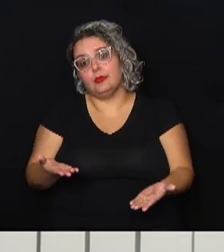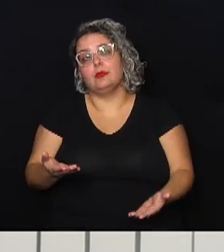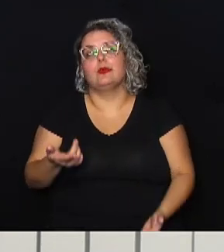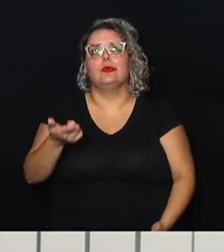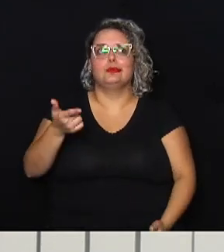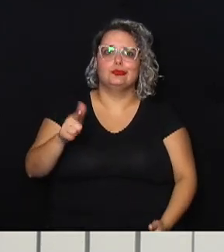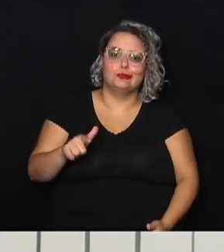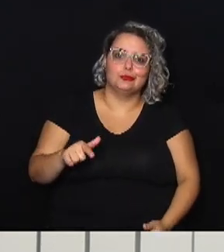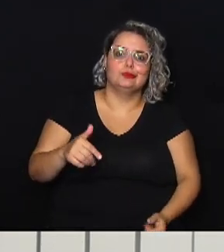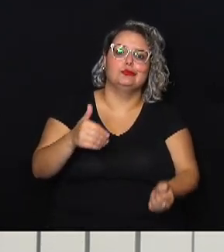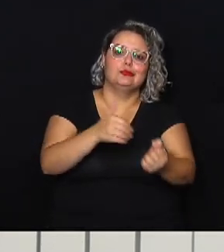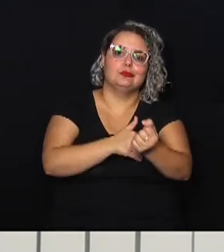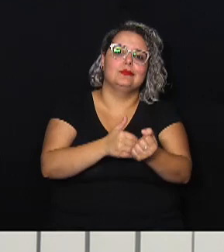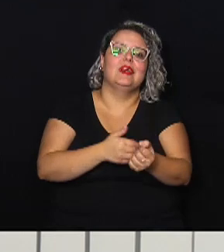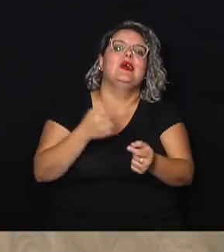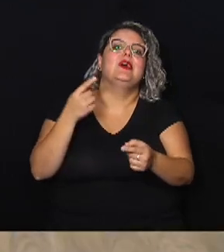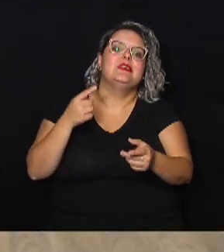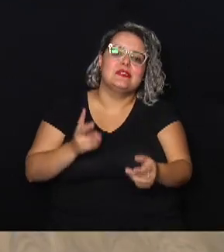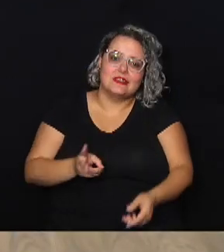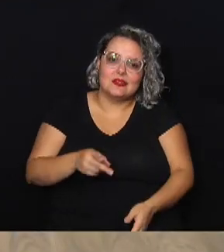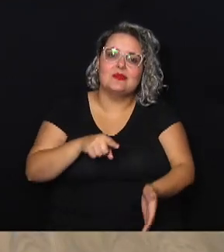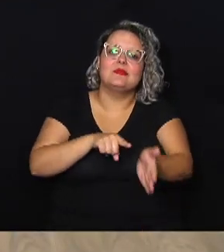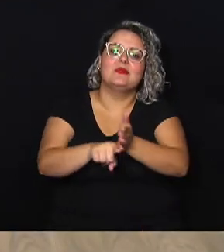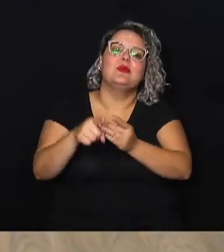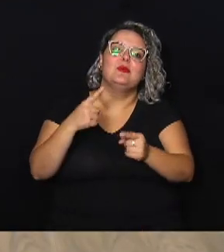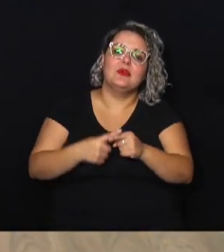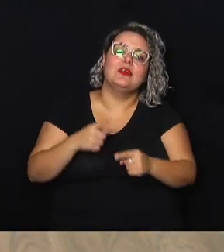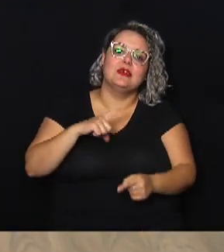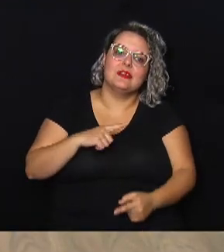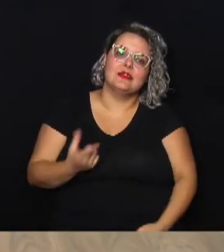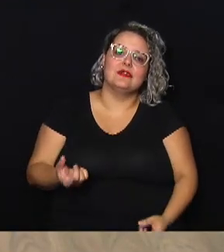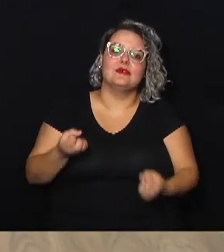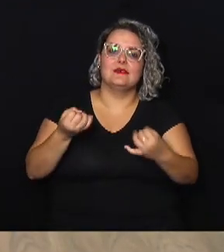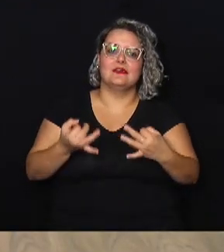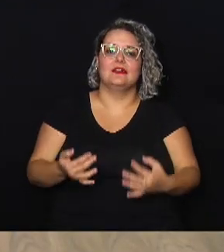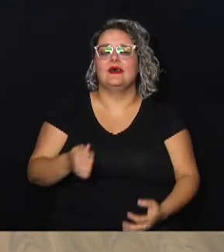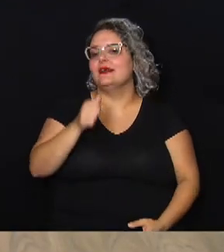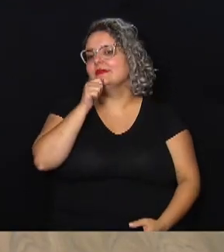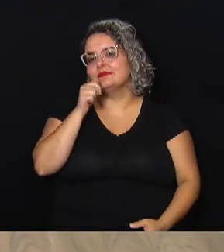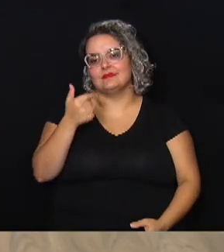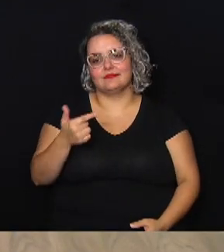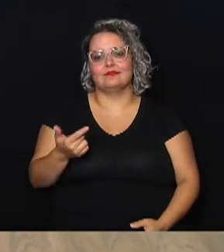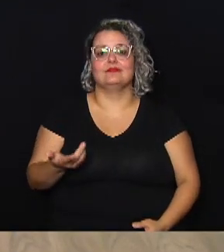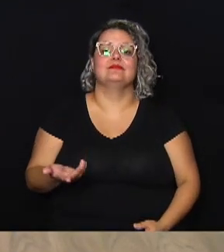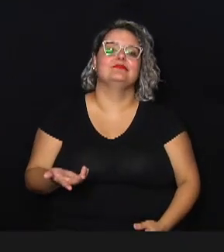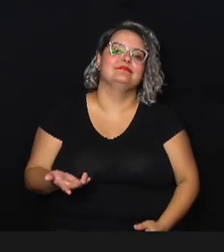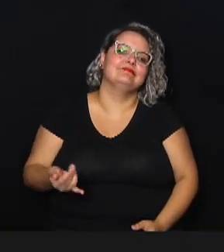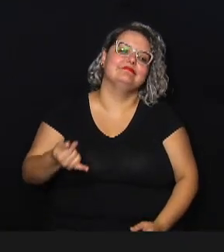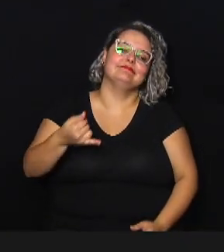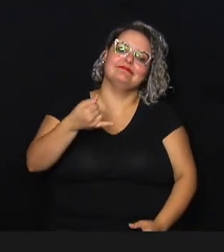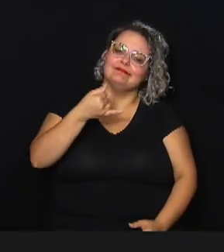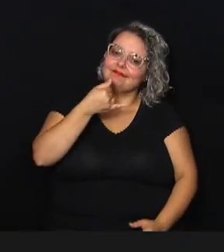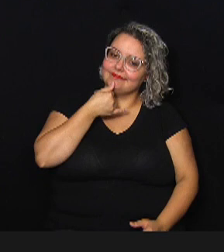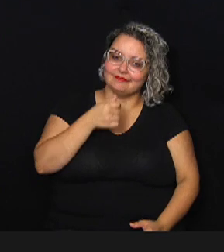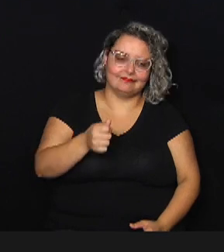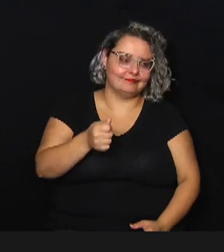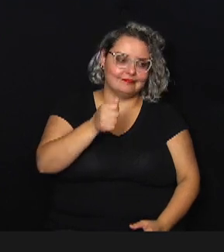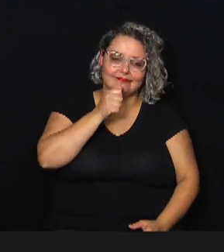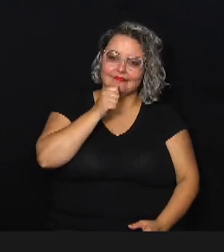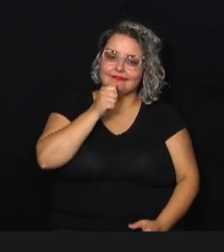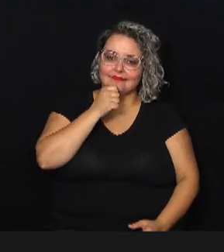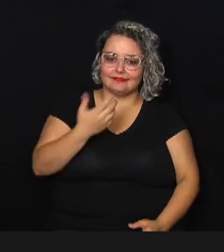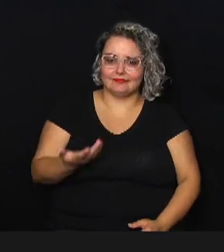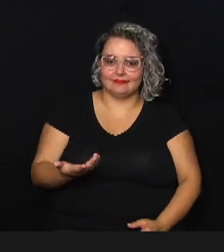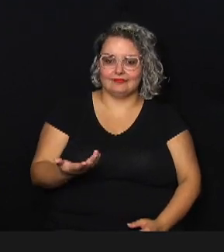Toda vez que eu pergunto por que isso acontece, tem uma explicação? Ainda não. Ainda, infelizmente, ainda não. Tá? Quem